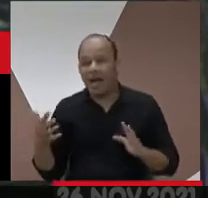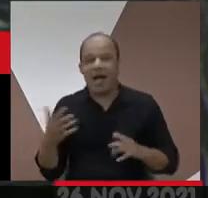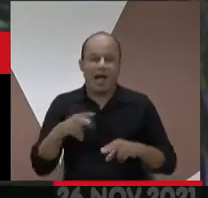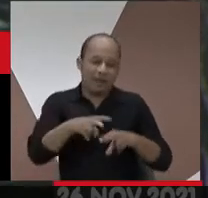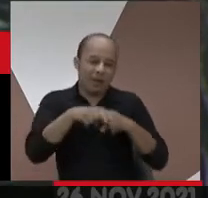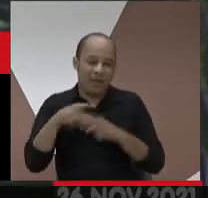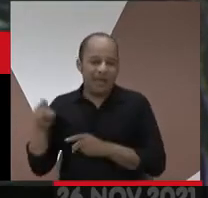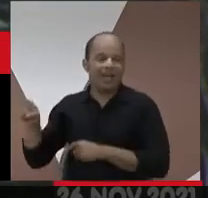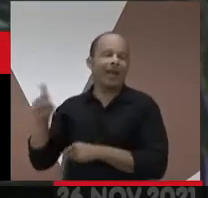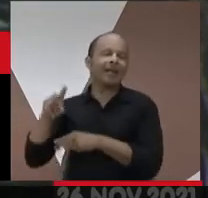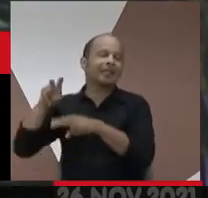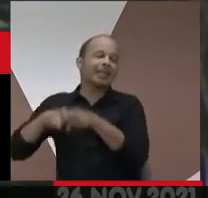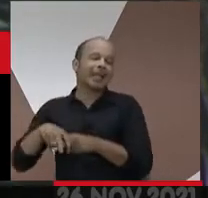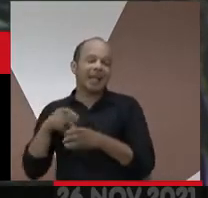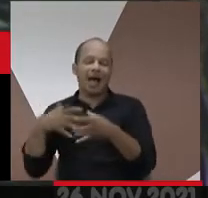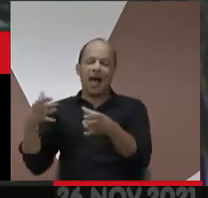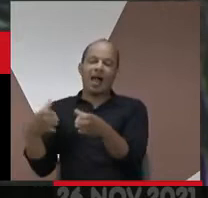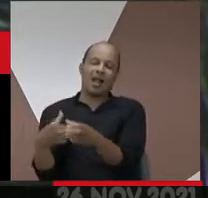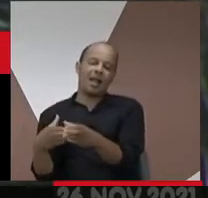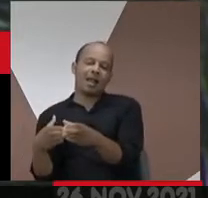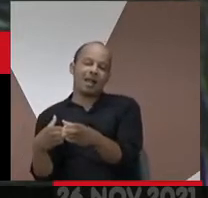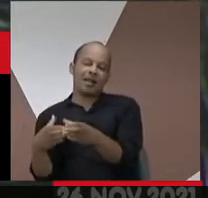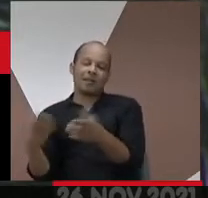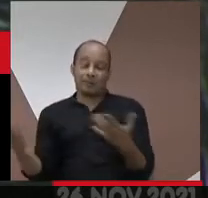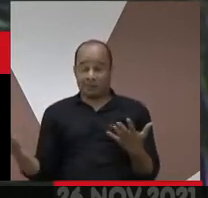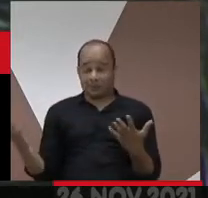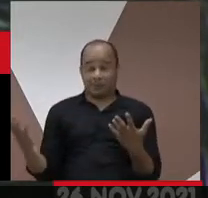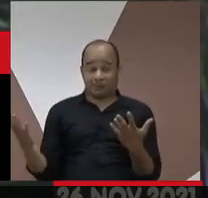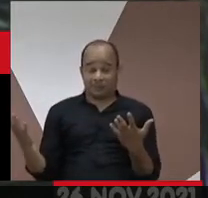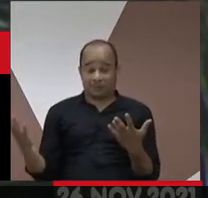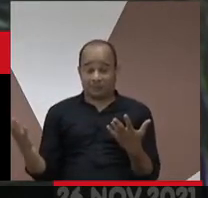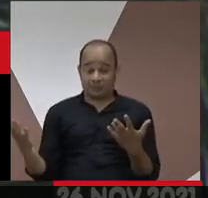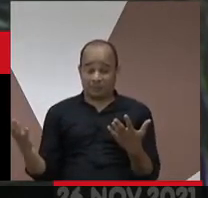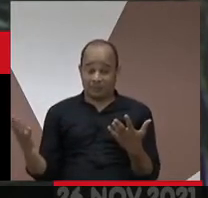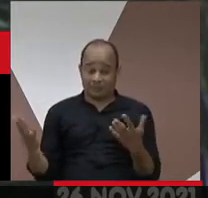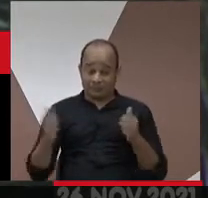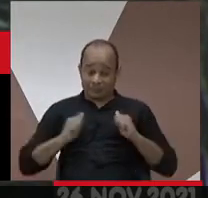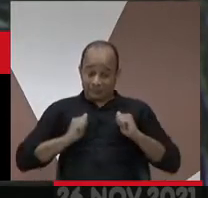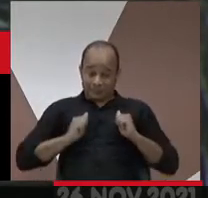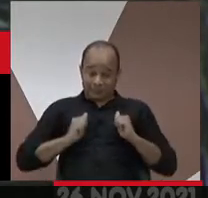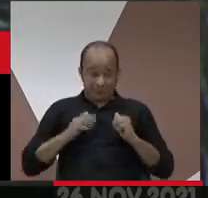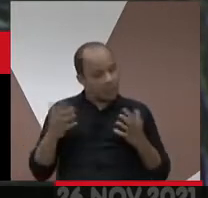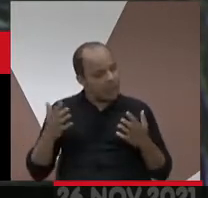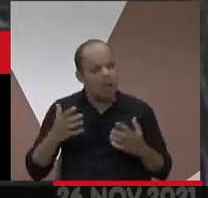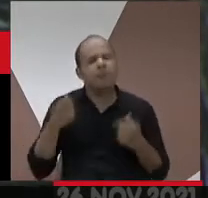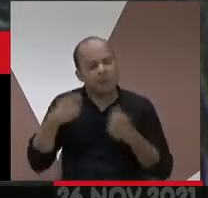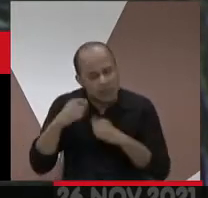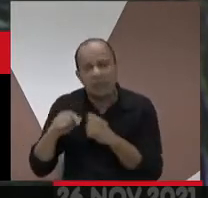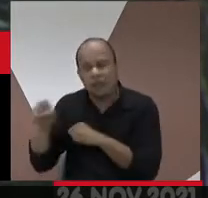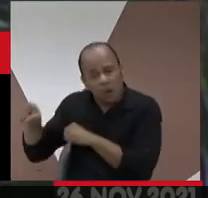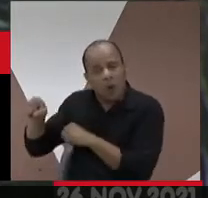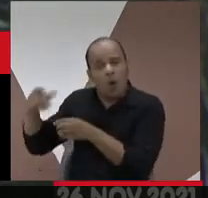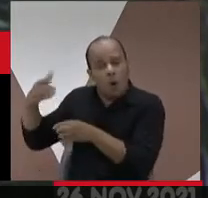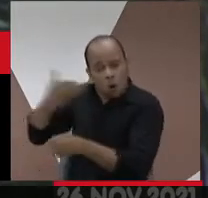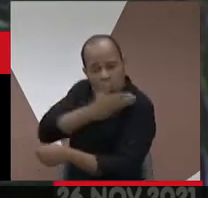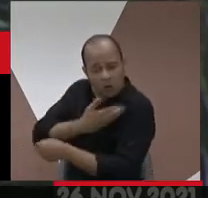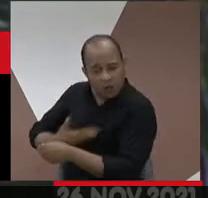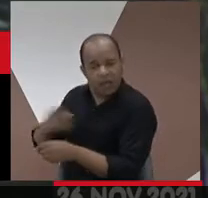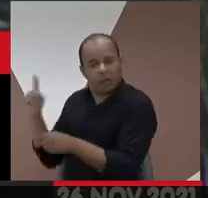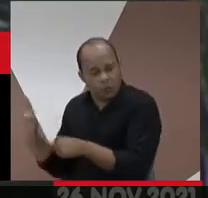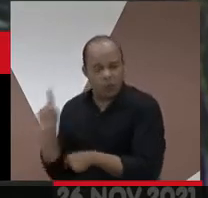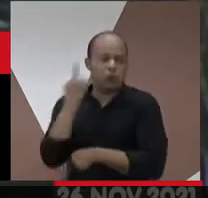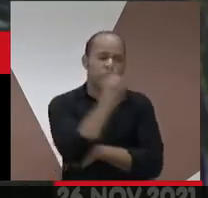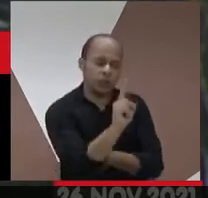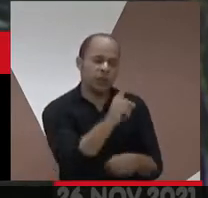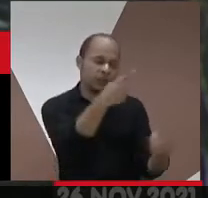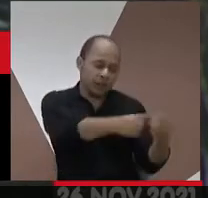Então, nós queremos que essas audiências aconteçam nos locais onde as obras estão previstas. Duas audiências do governo foram canceladas